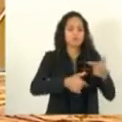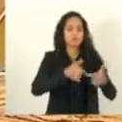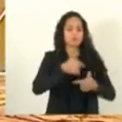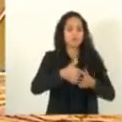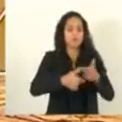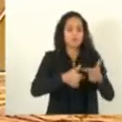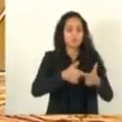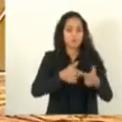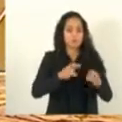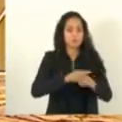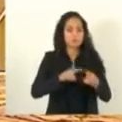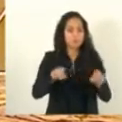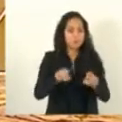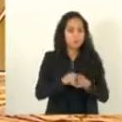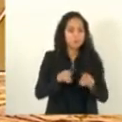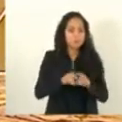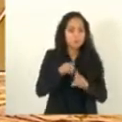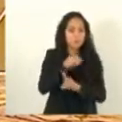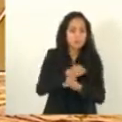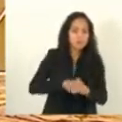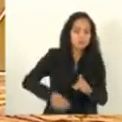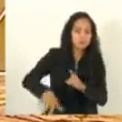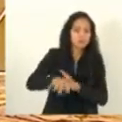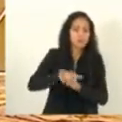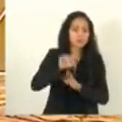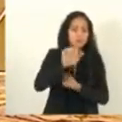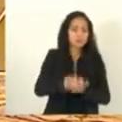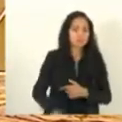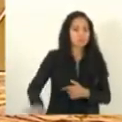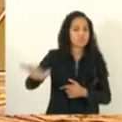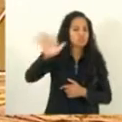trabalham, mas para a sociedade como um todo.